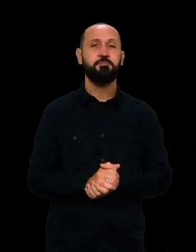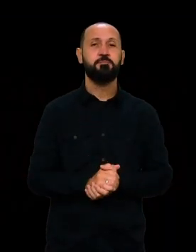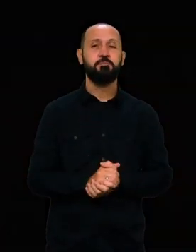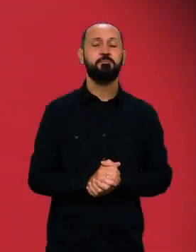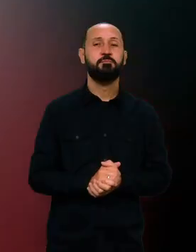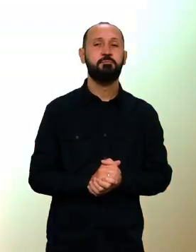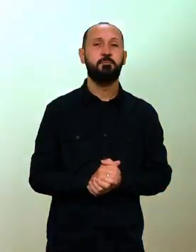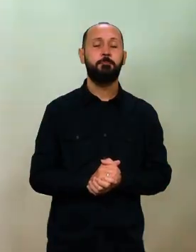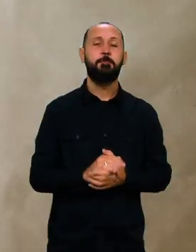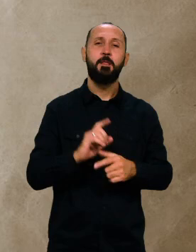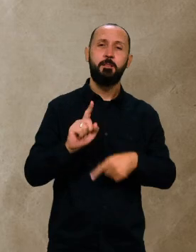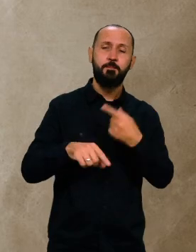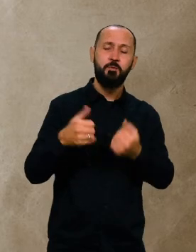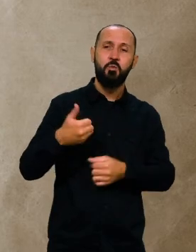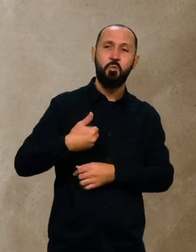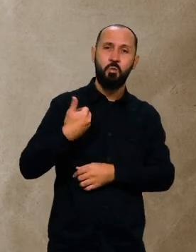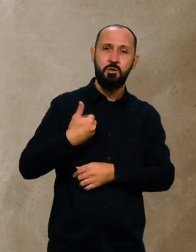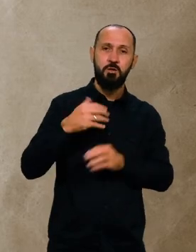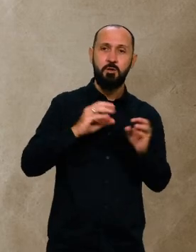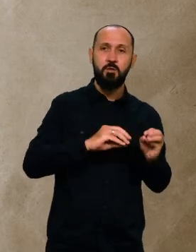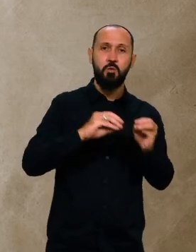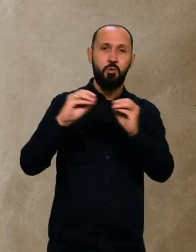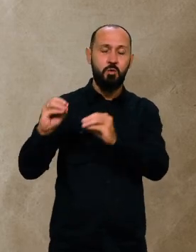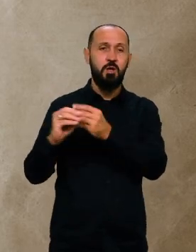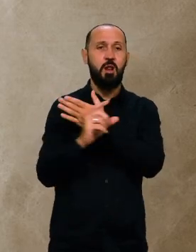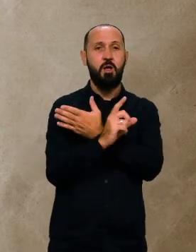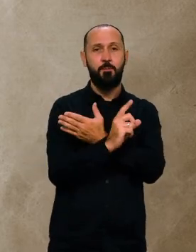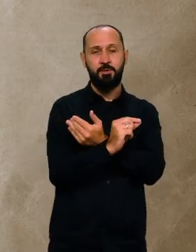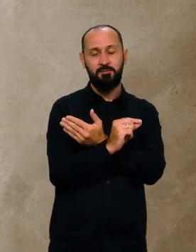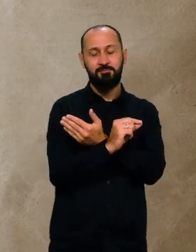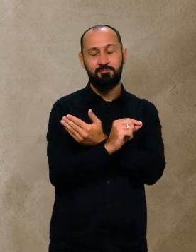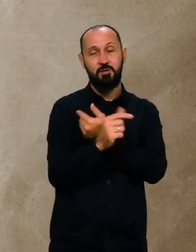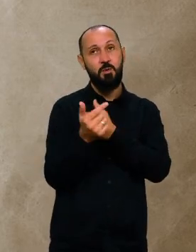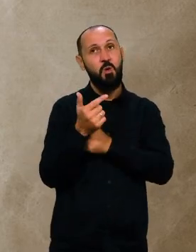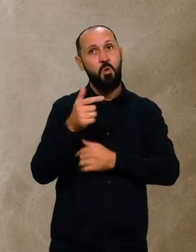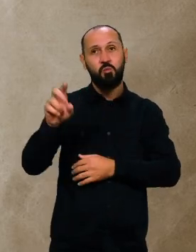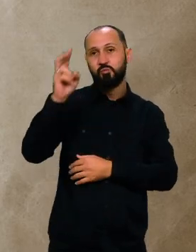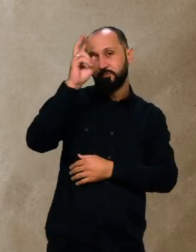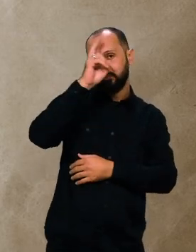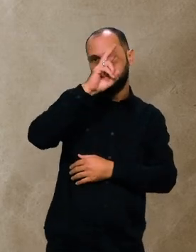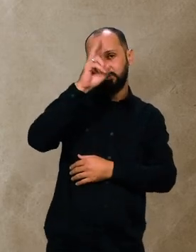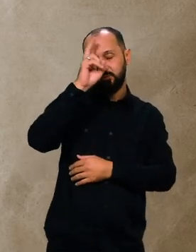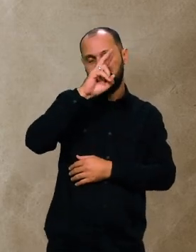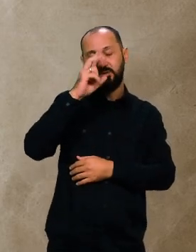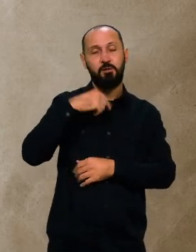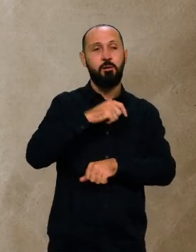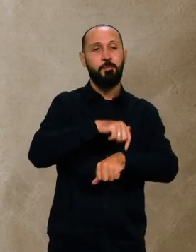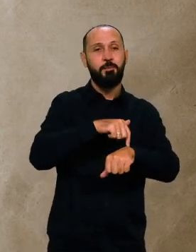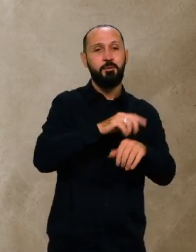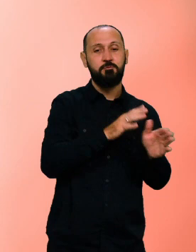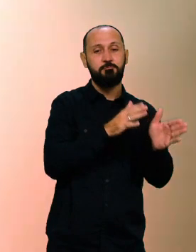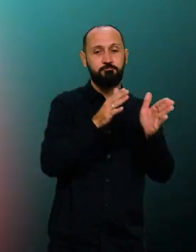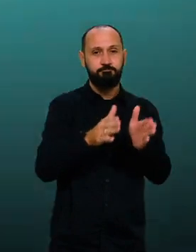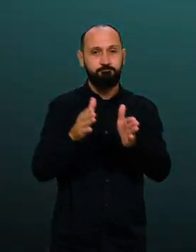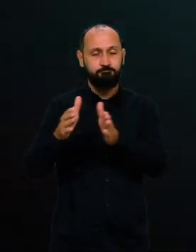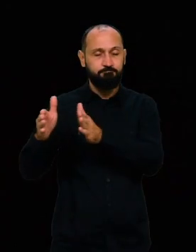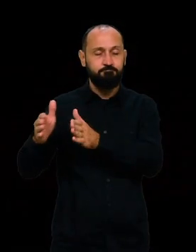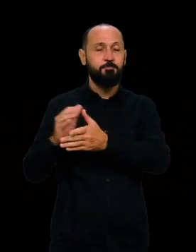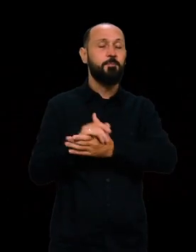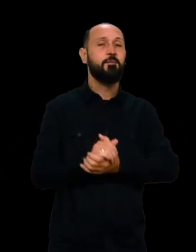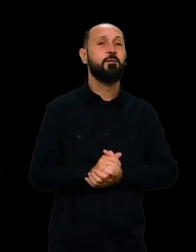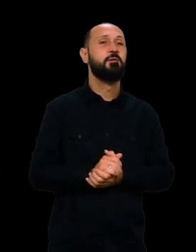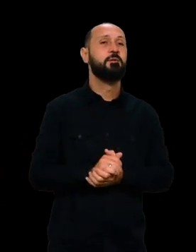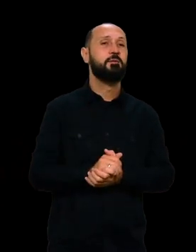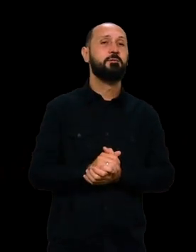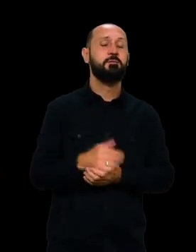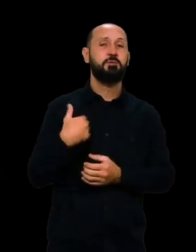integração. E depois, aos 6 anos, ir morar no Pantanal. O Pantanal aí é uma outra história, são fases, né?